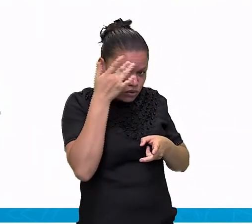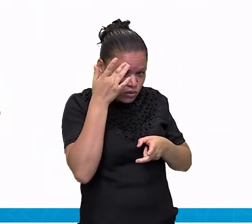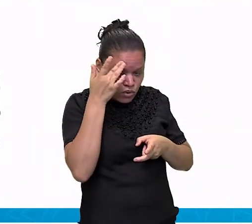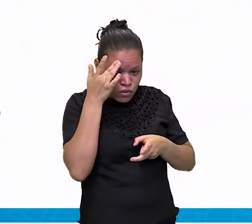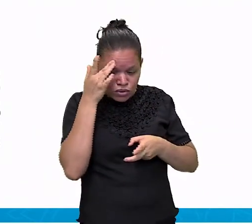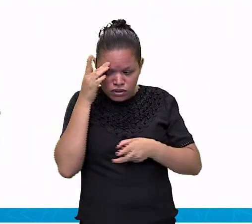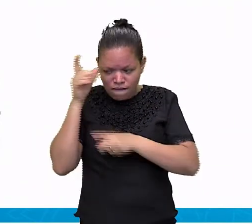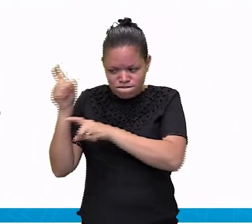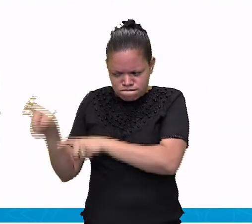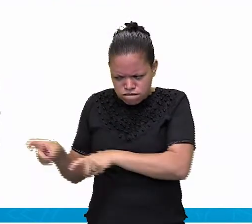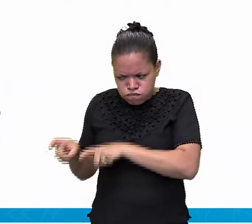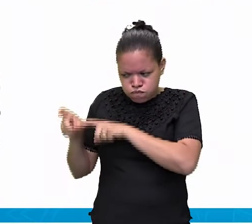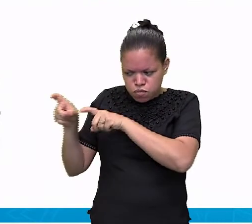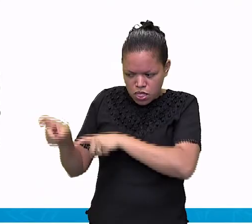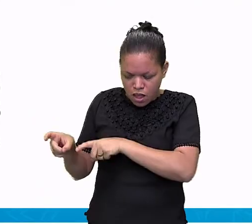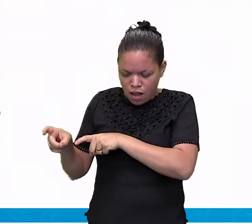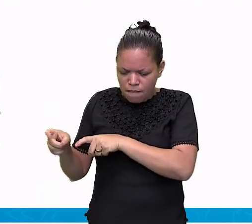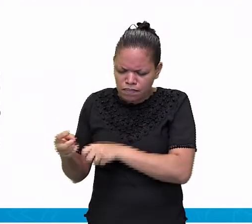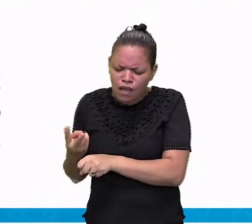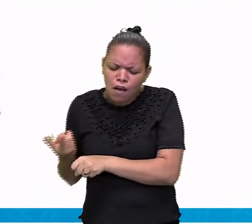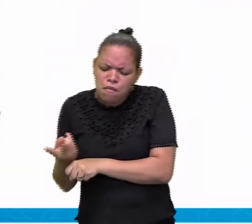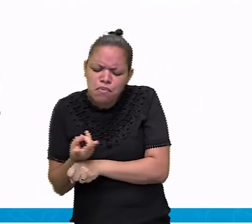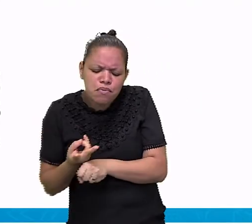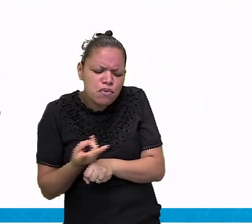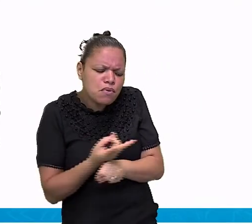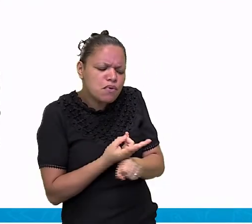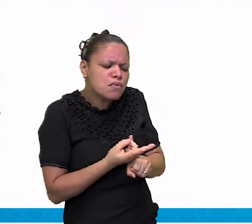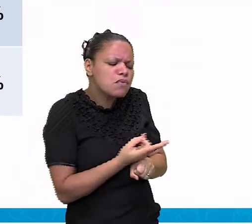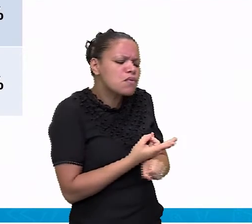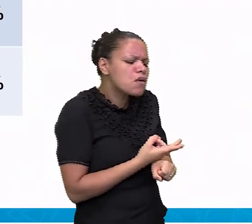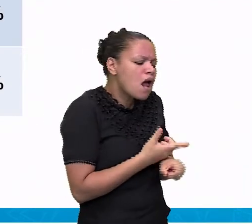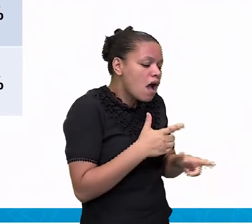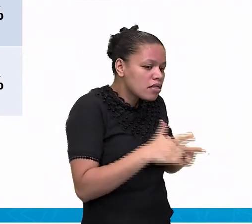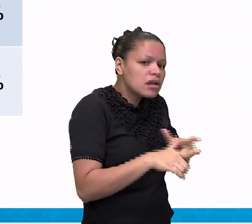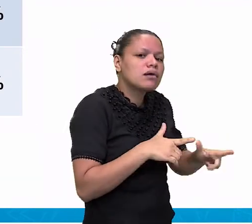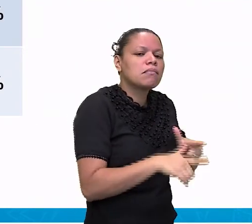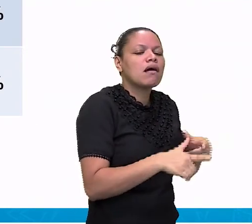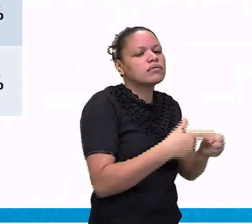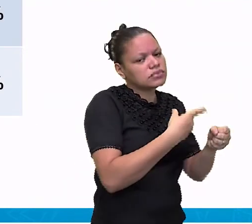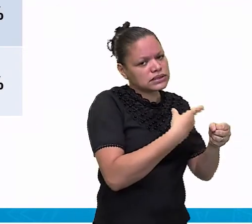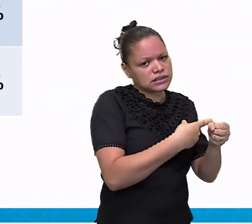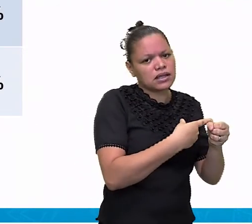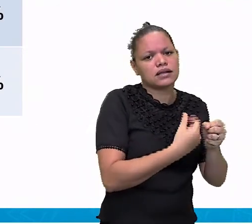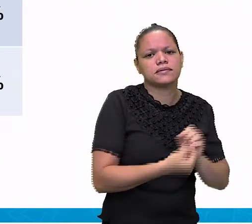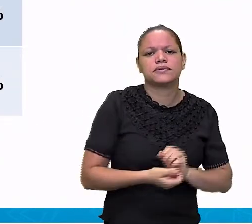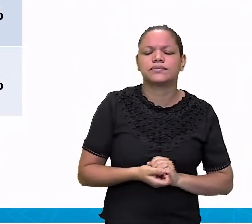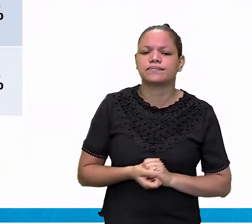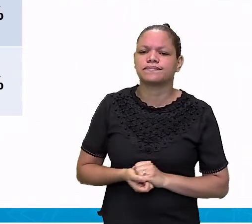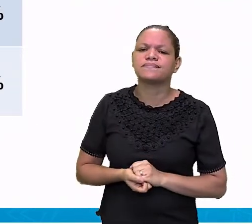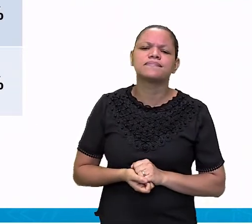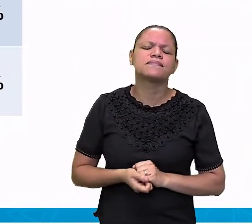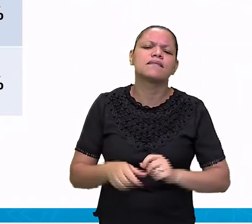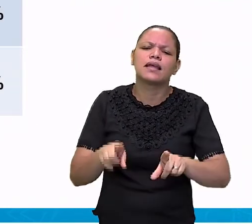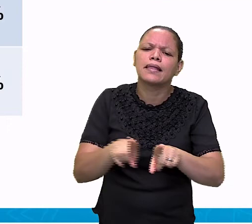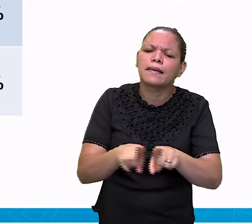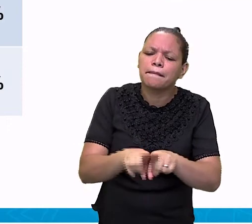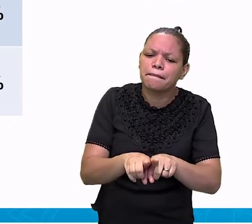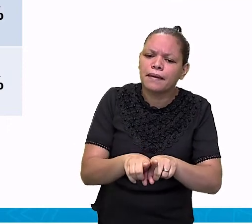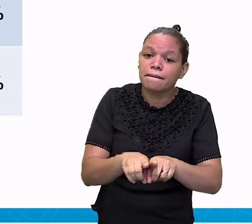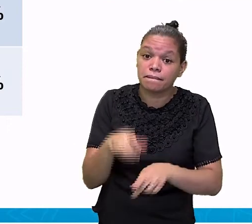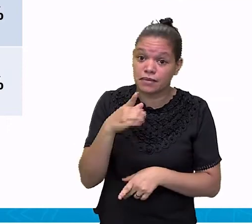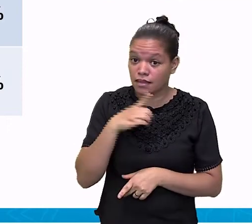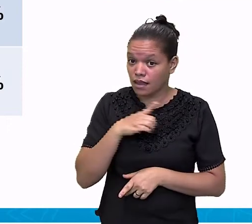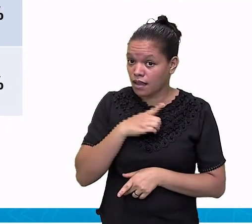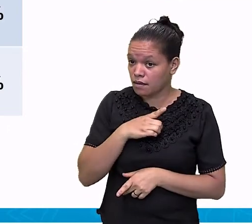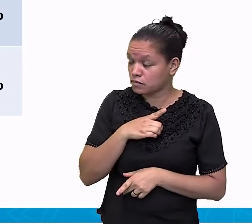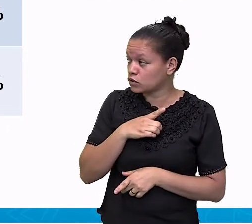rural para trabalhar, procurar emprego aqui na área urbana. E você também tem essa tabela disponível